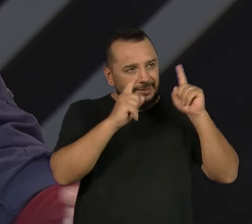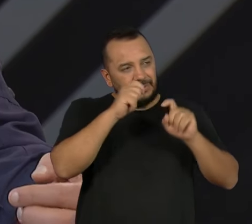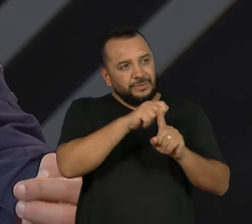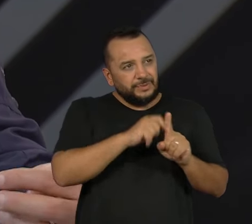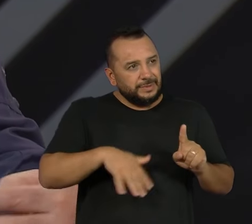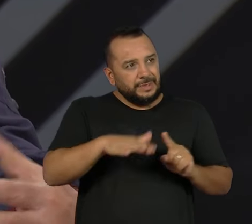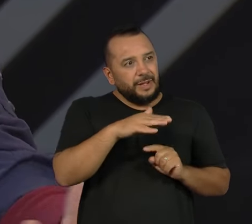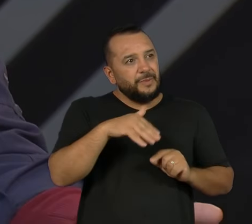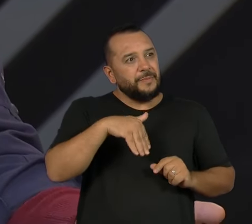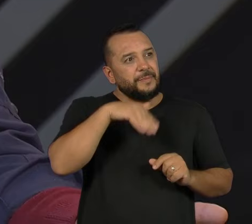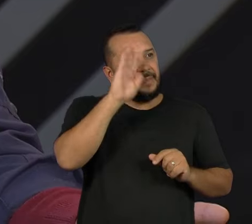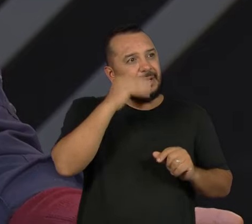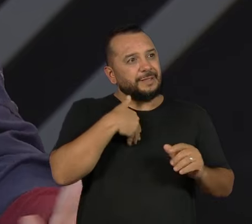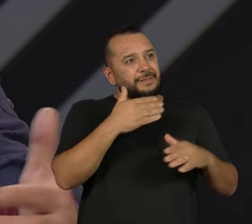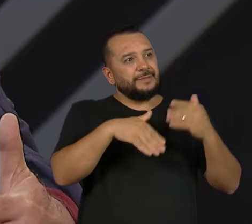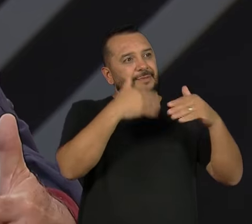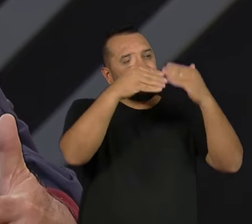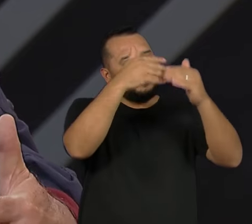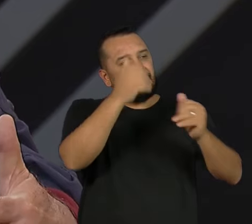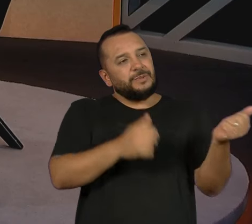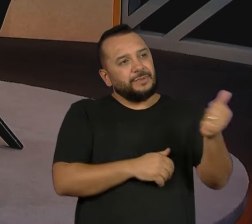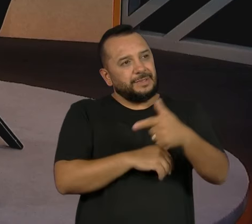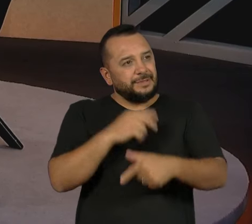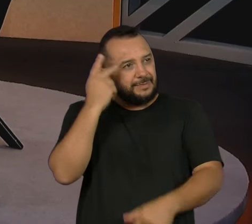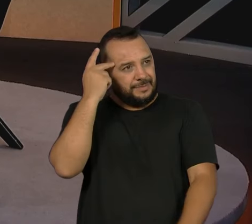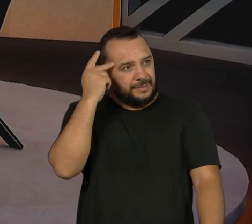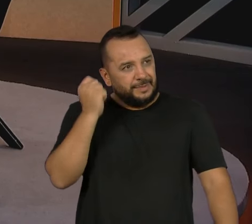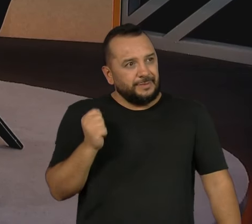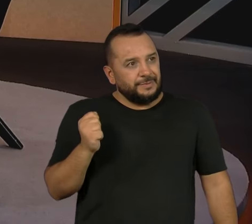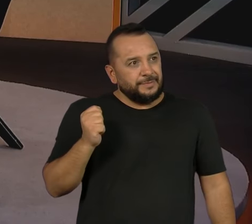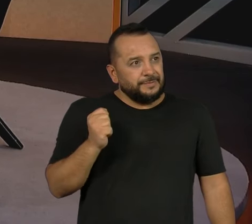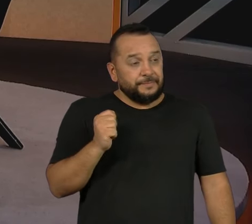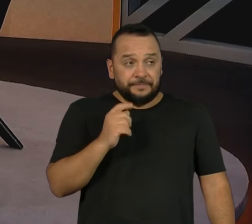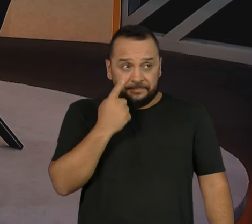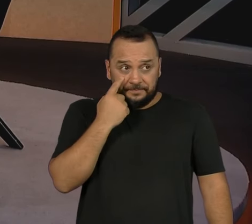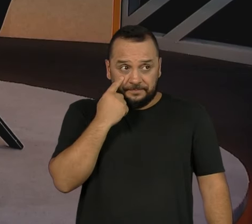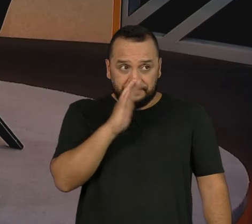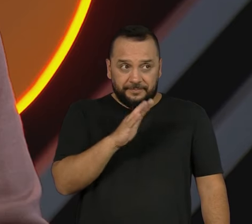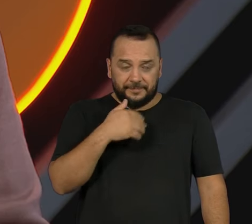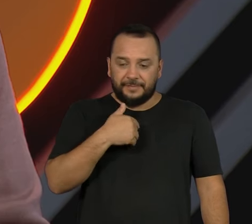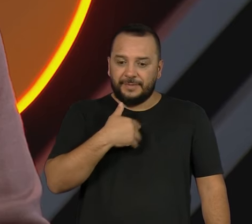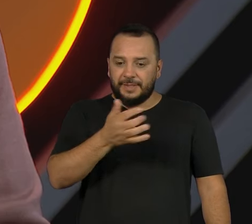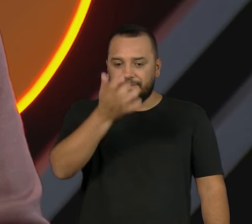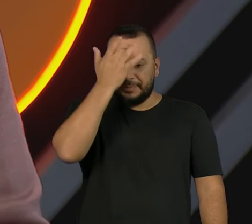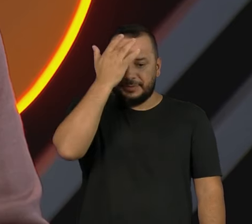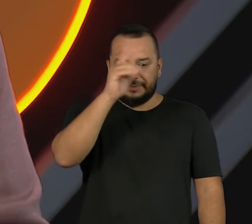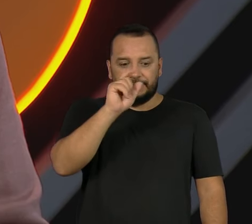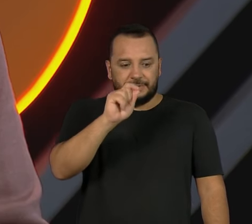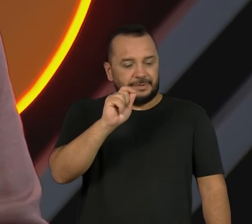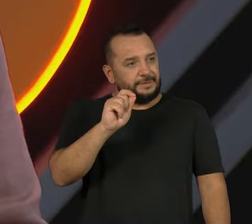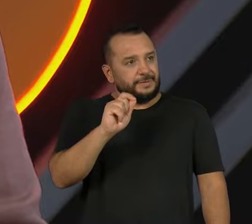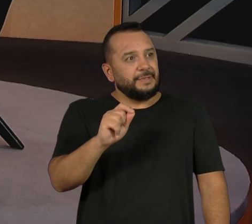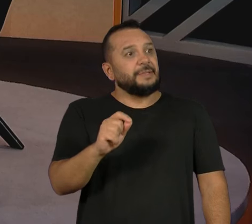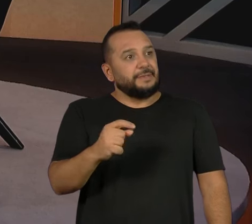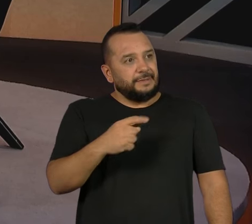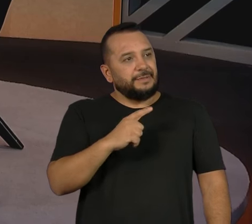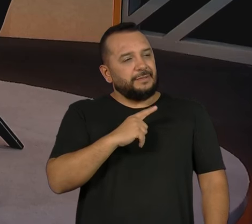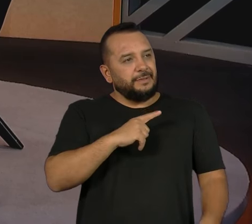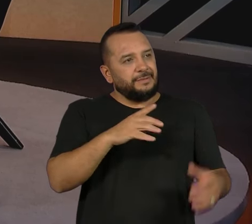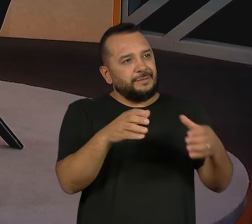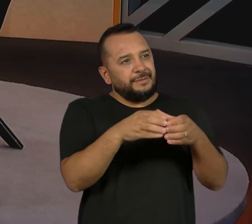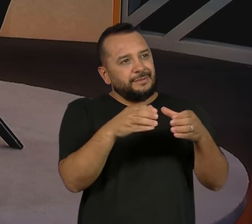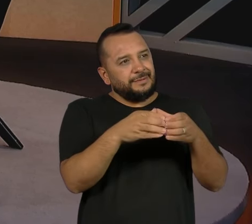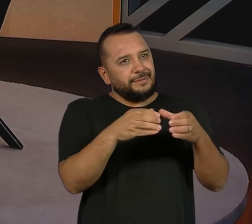social mais desenvolvida que o paulista. Mas veja bem, eu nunca me esqueço, quando agreguei um grupo, quando eu